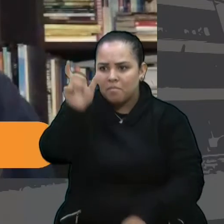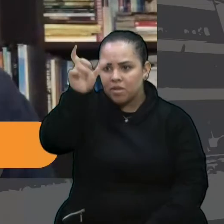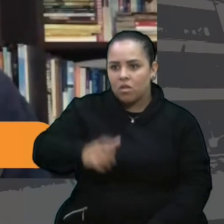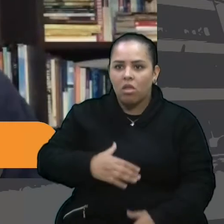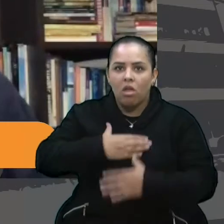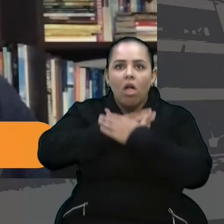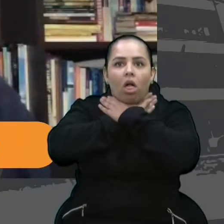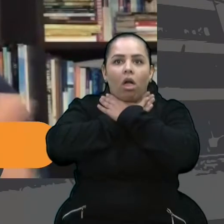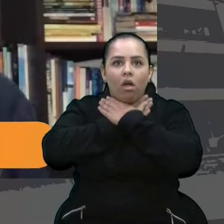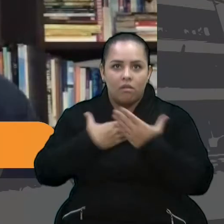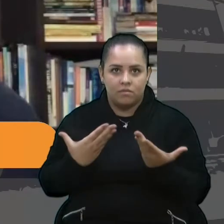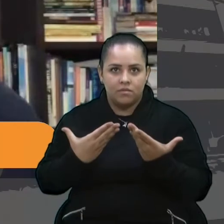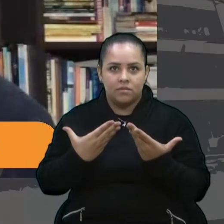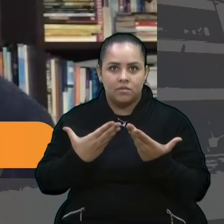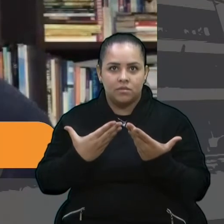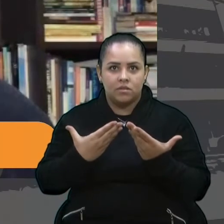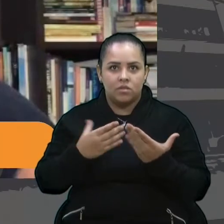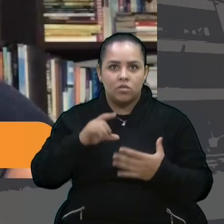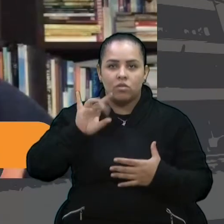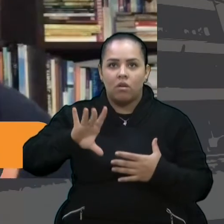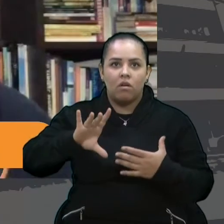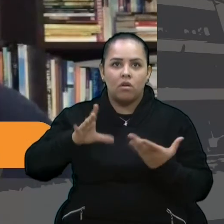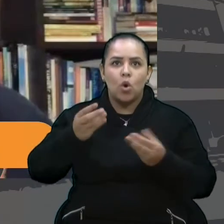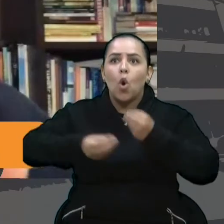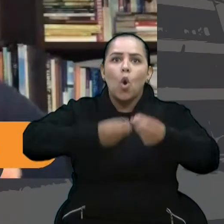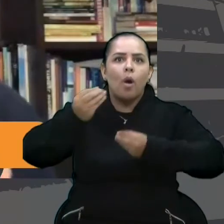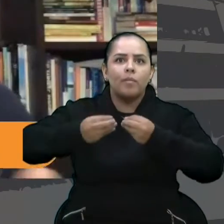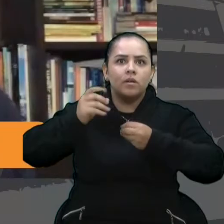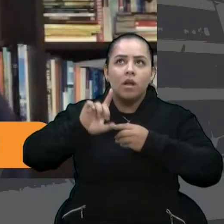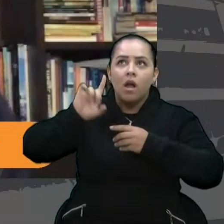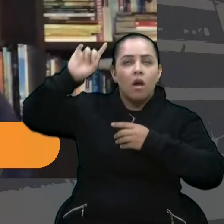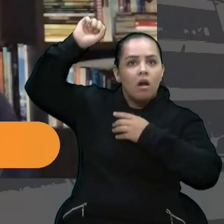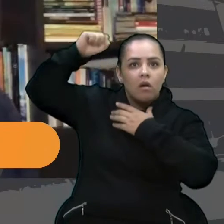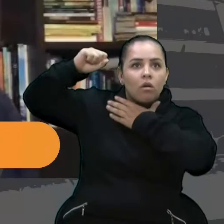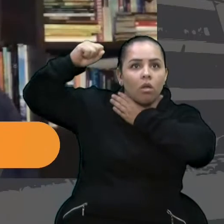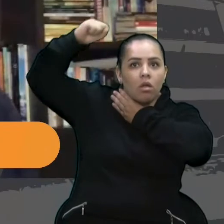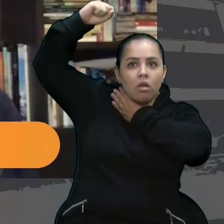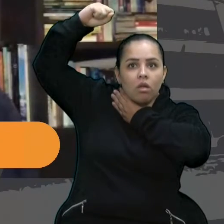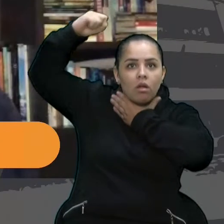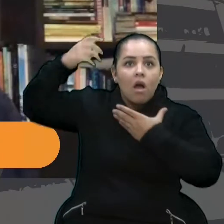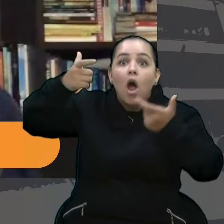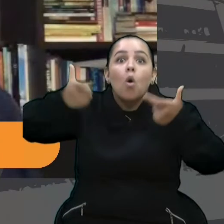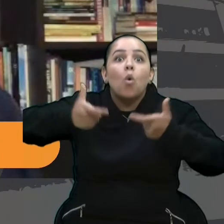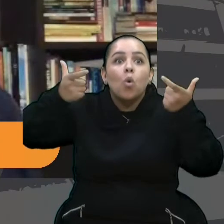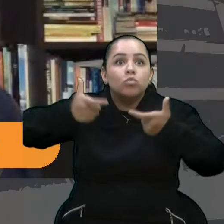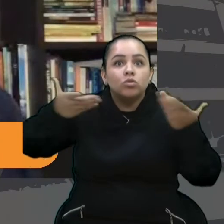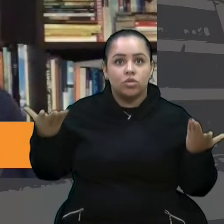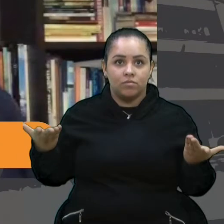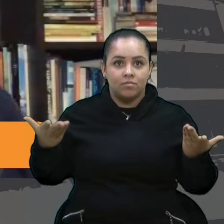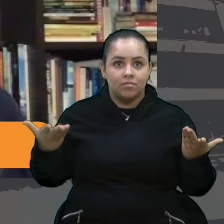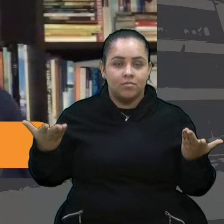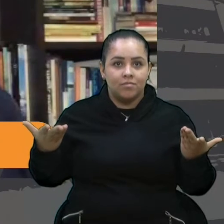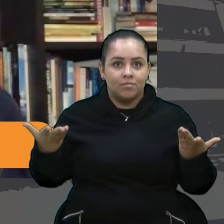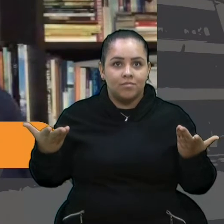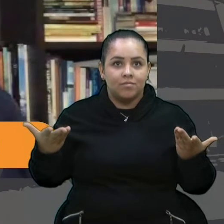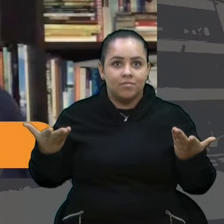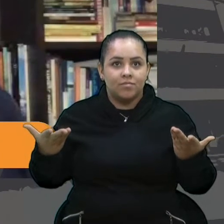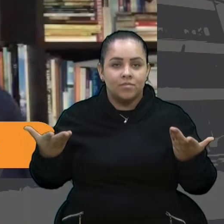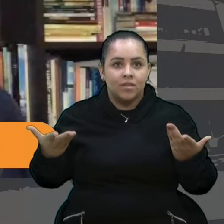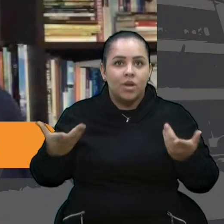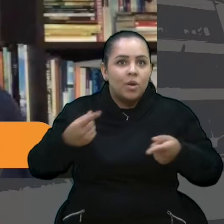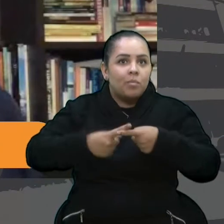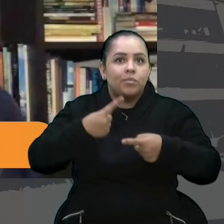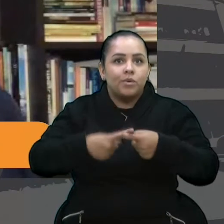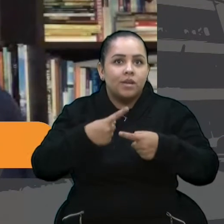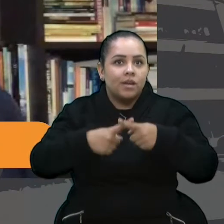foi asfixiado, que foi enforcado. Eu disse, pendurou onde a corda? Né? Então, olha, às